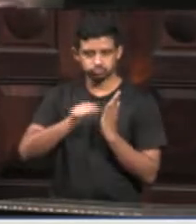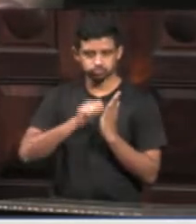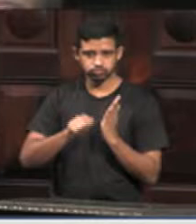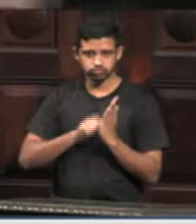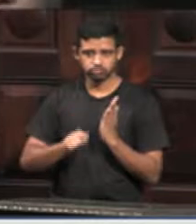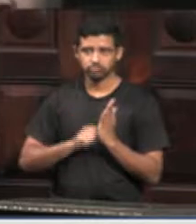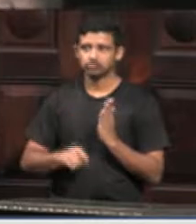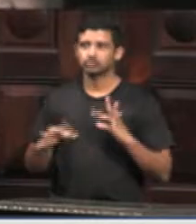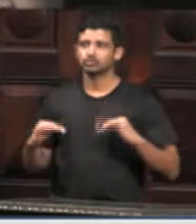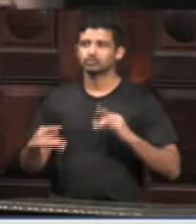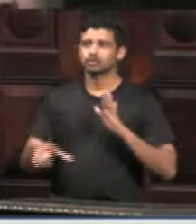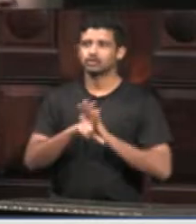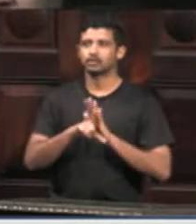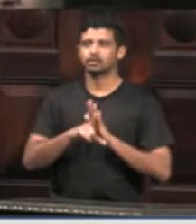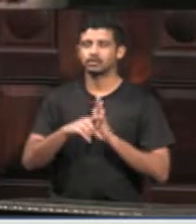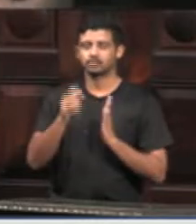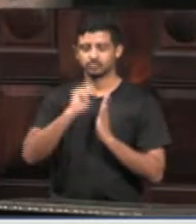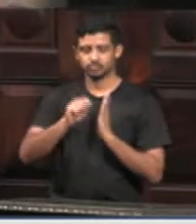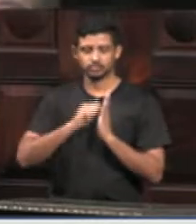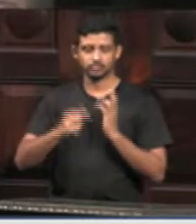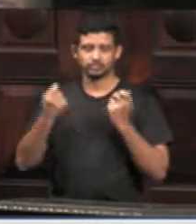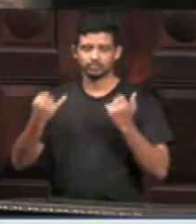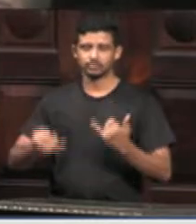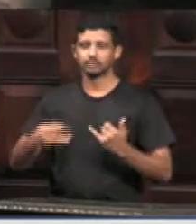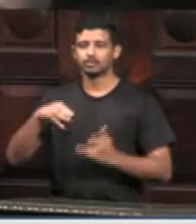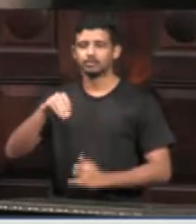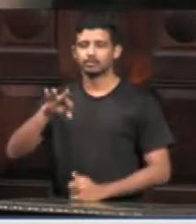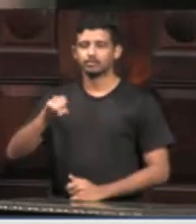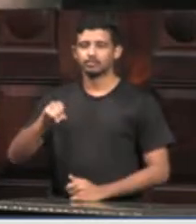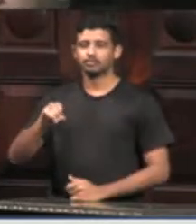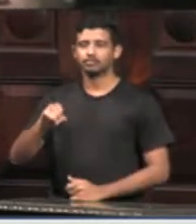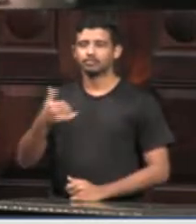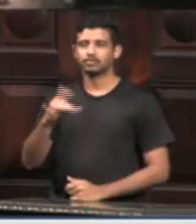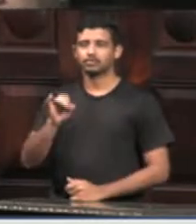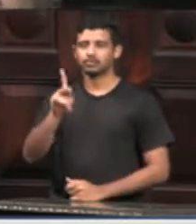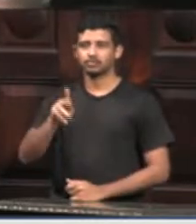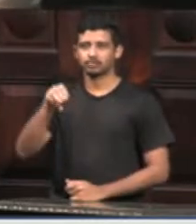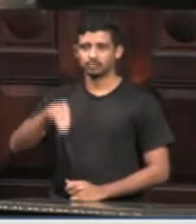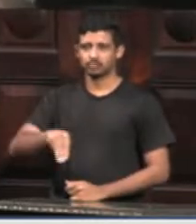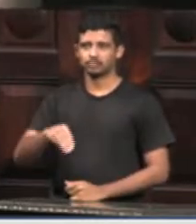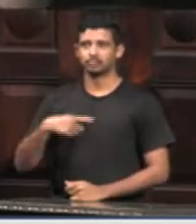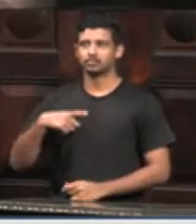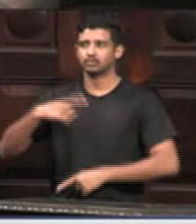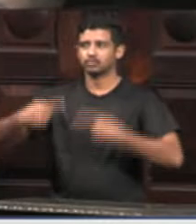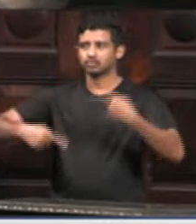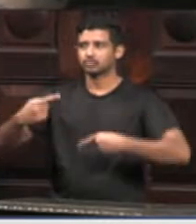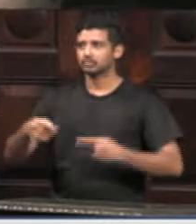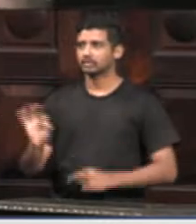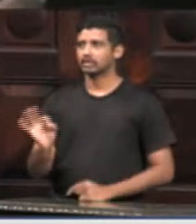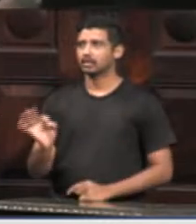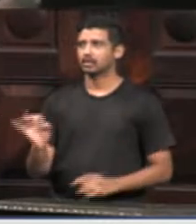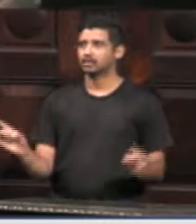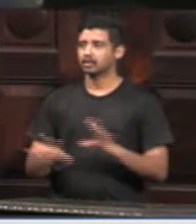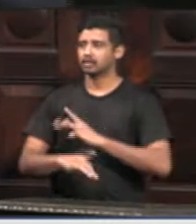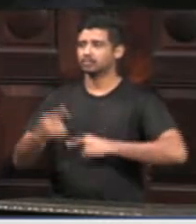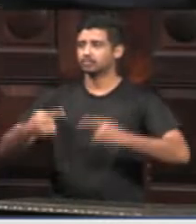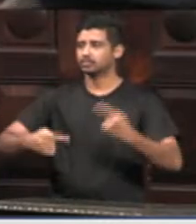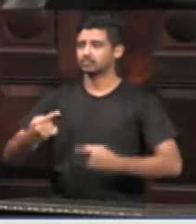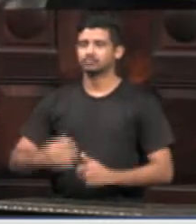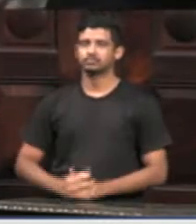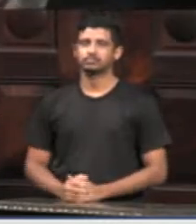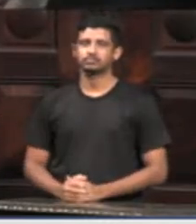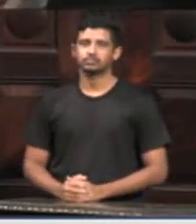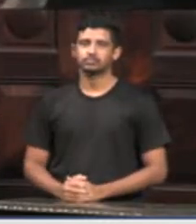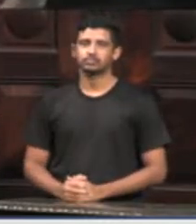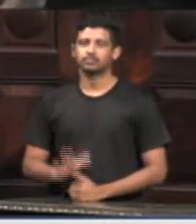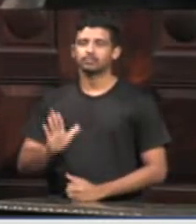melhorias em torno dos empreendimentos num raio de 10 quilômetros. Em discussão, não havendo que queira discutir, encerra a discussão.